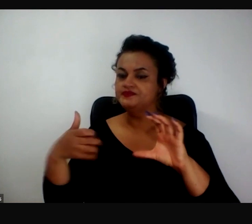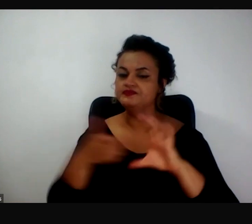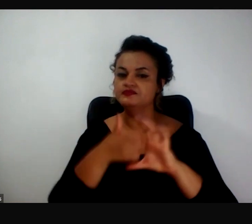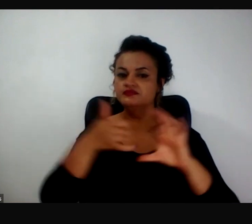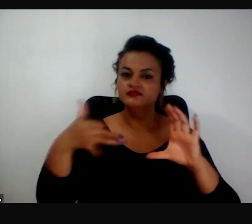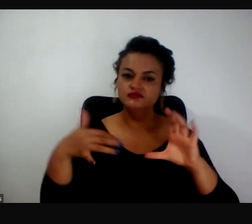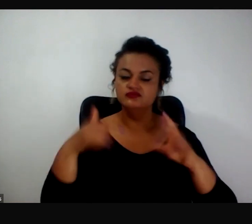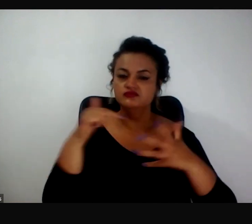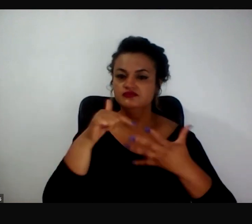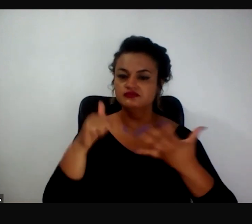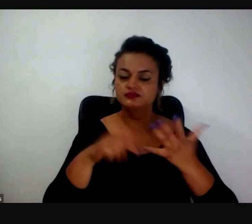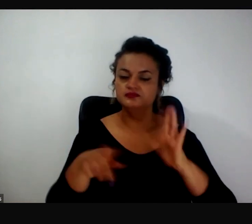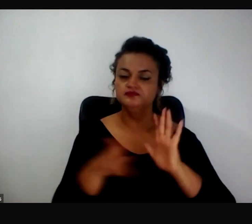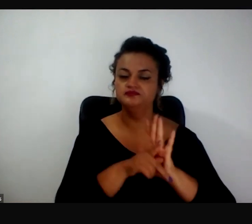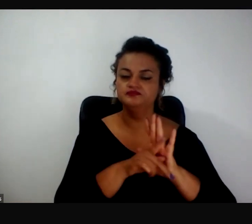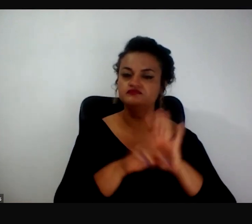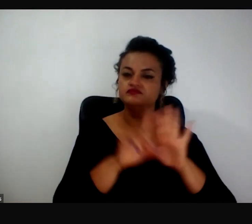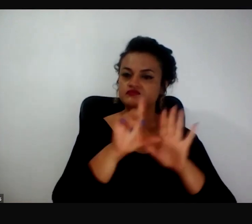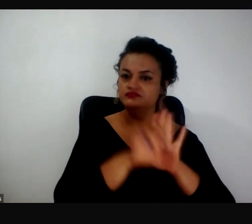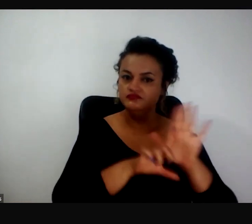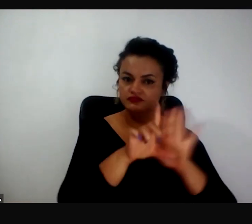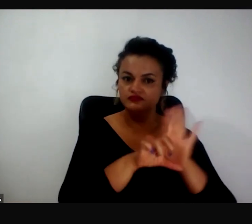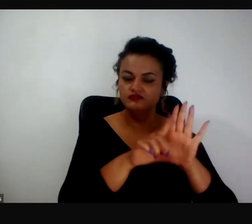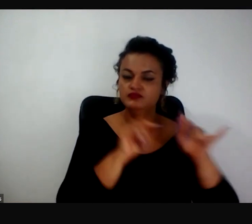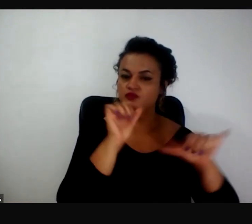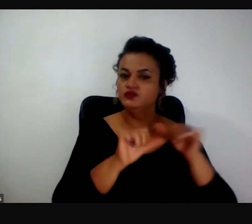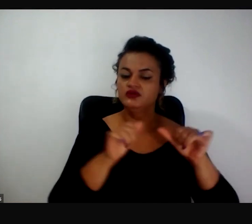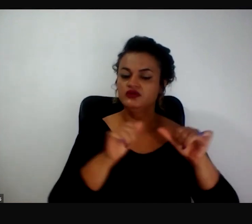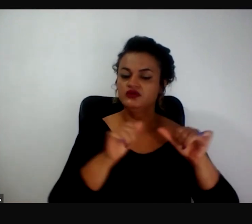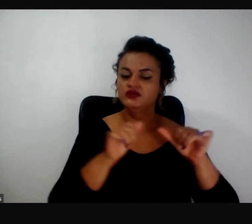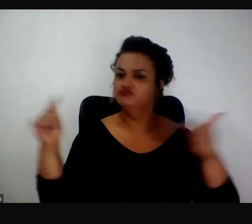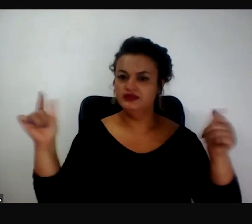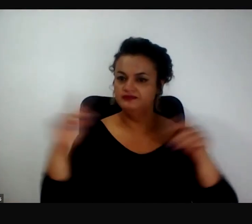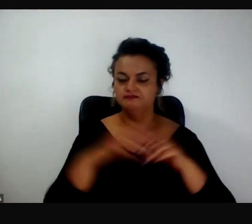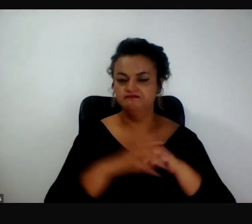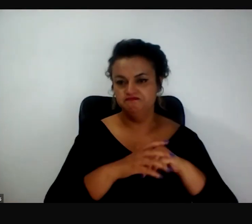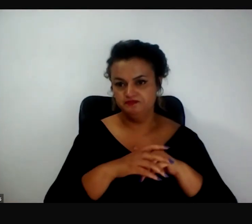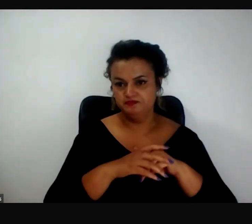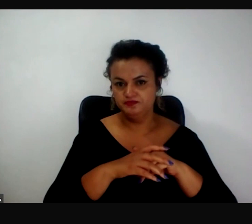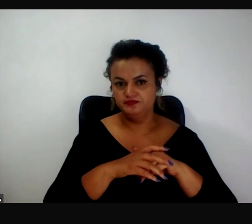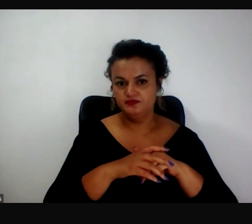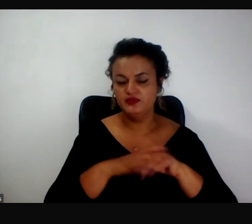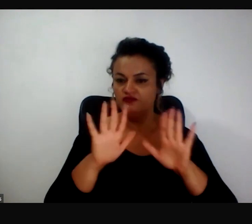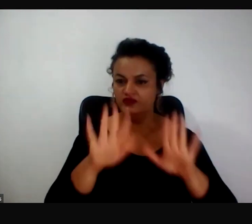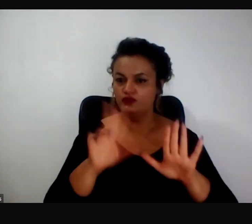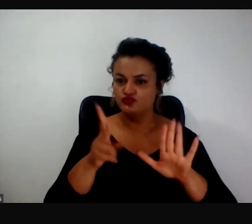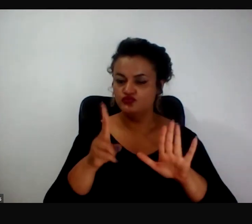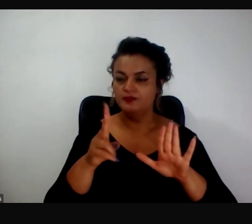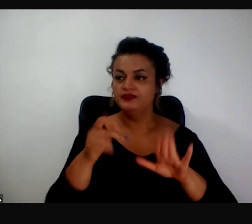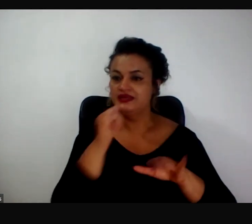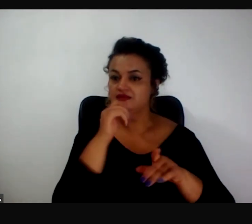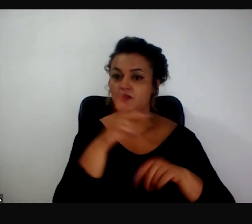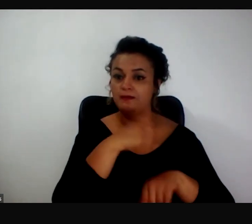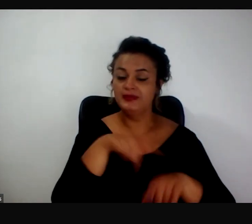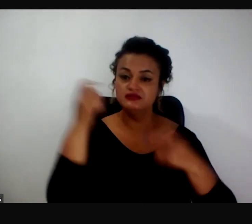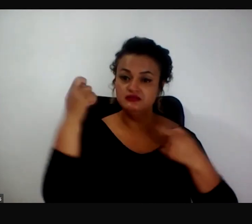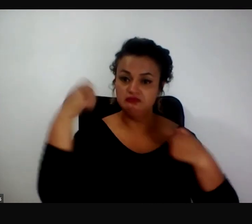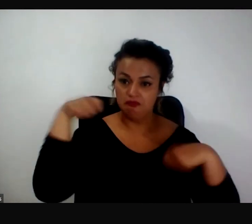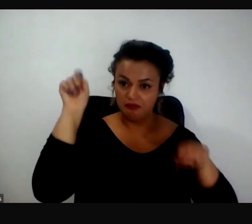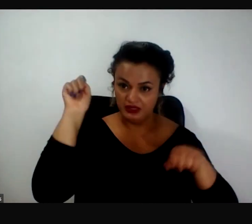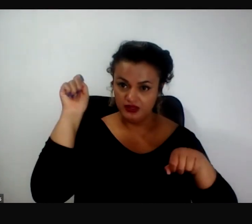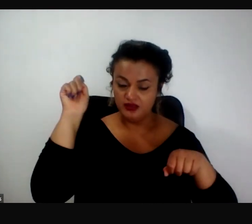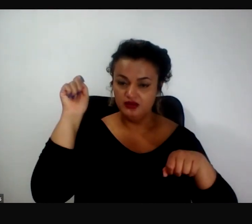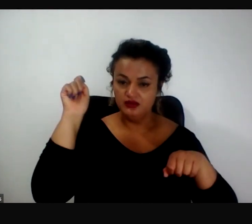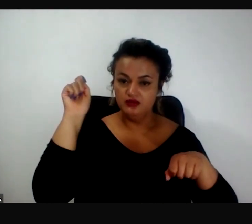Assembleia Legislativa, sem ser alterado de nenhuma maneira. Na Espanha já